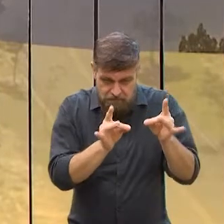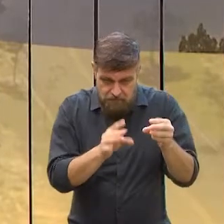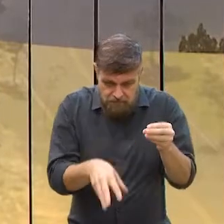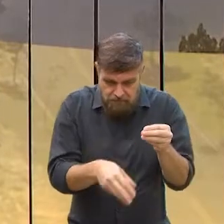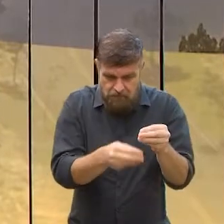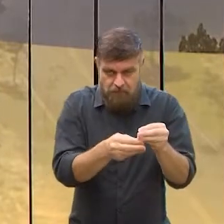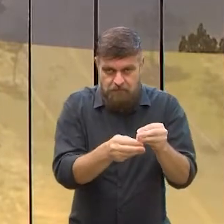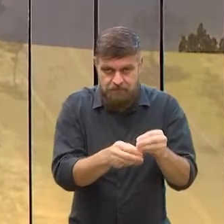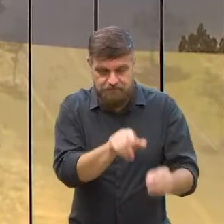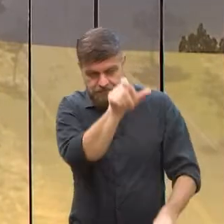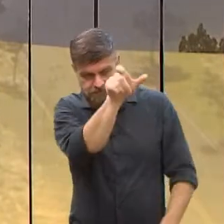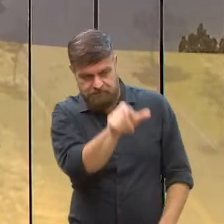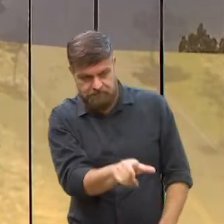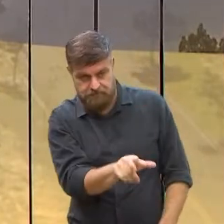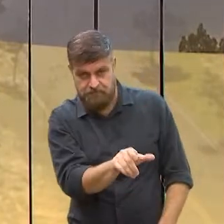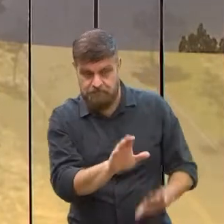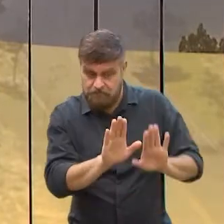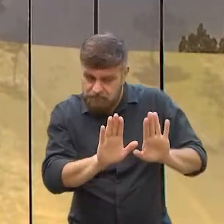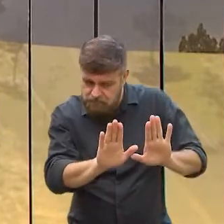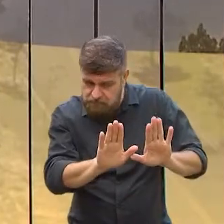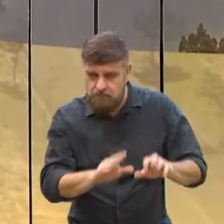como pessoa, mas